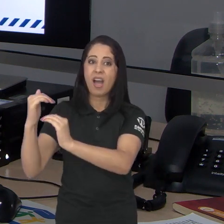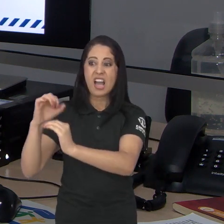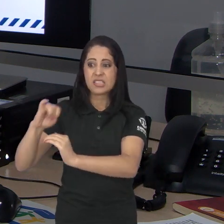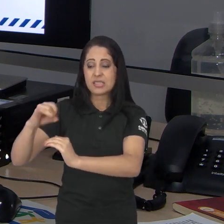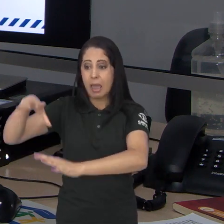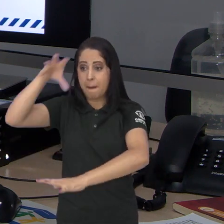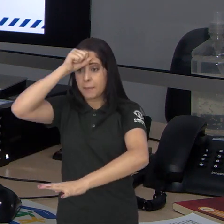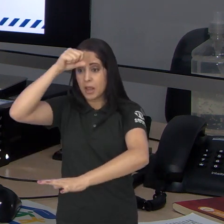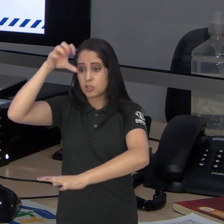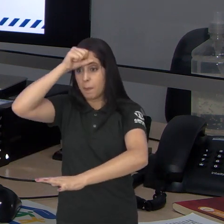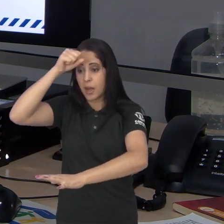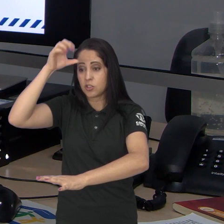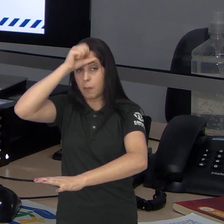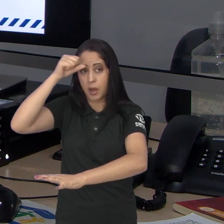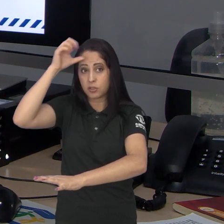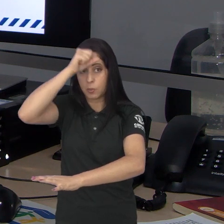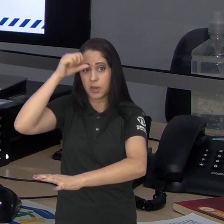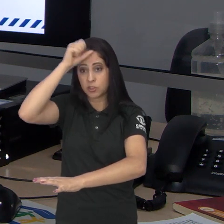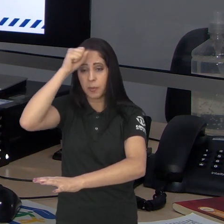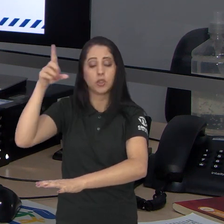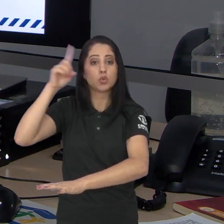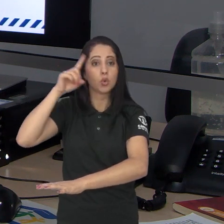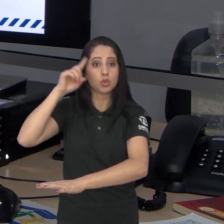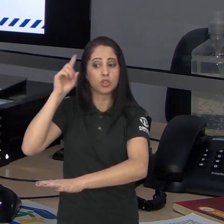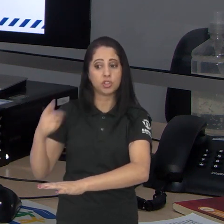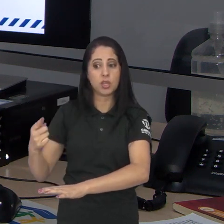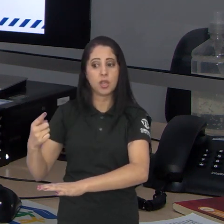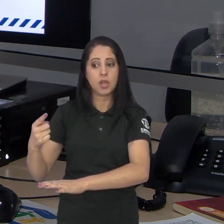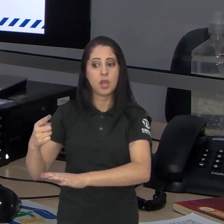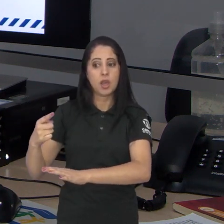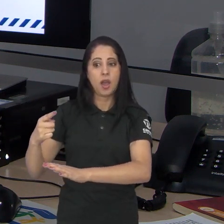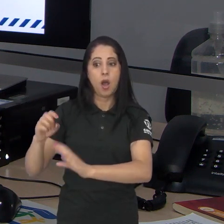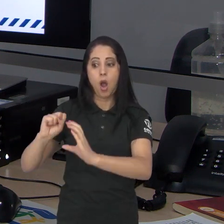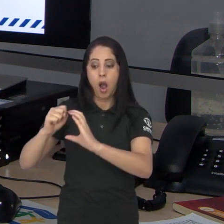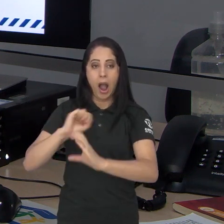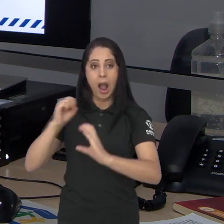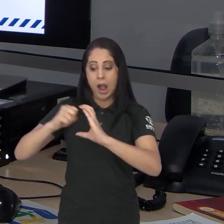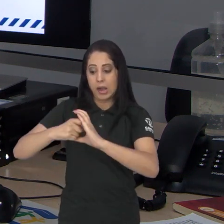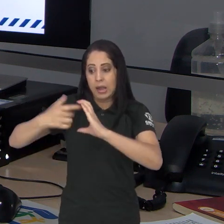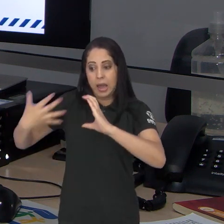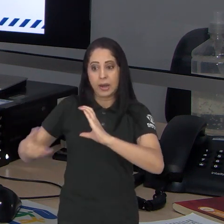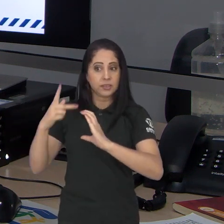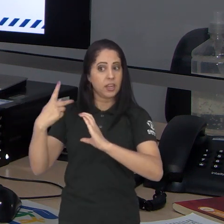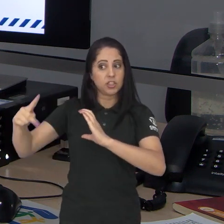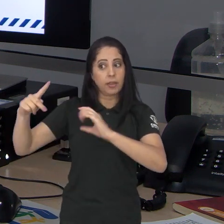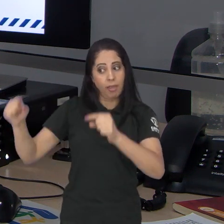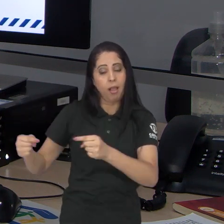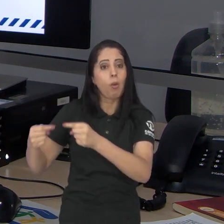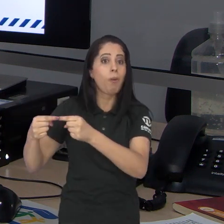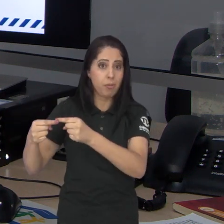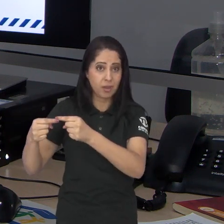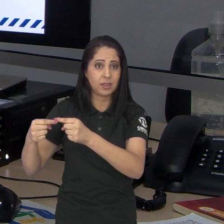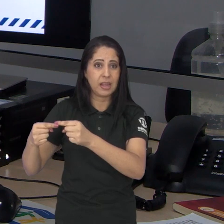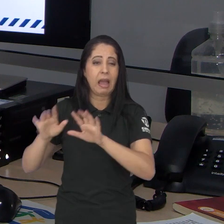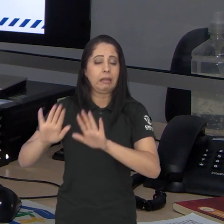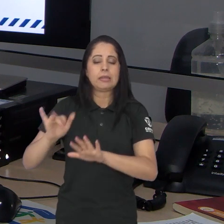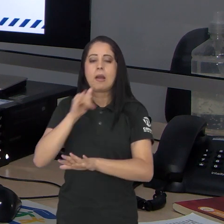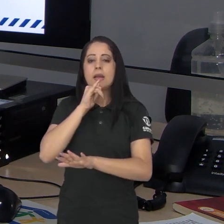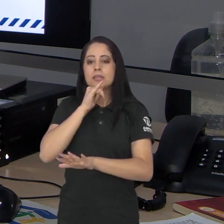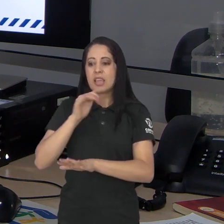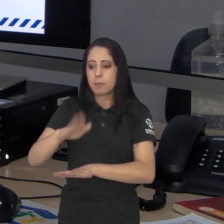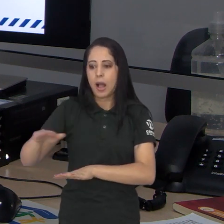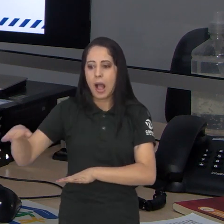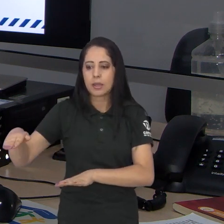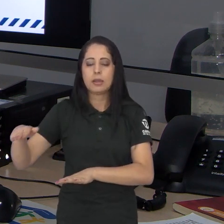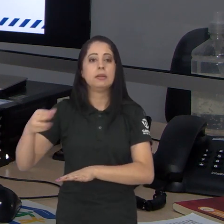Então, tudo aquilo que eles vão apresentar e que eles vão aprender no dia a dia, vai moldando a sua característica, vai mudando o seu caráter.